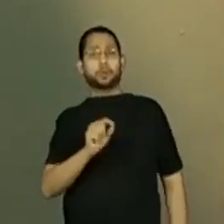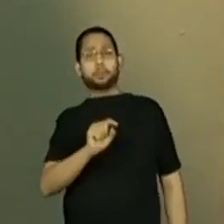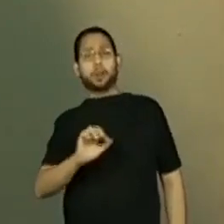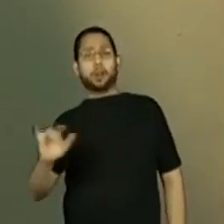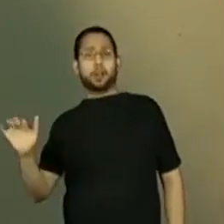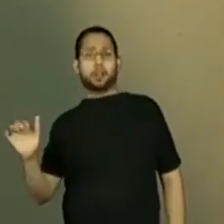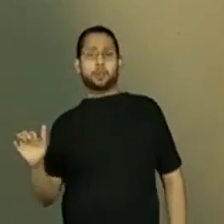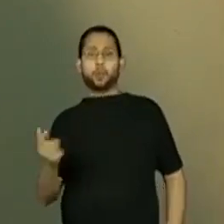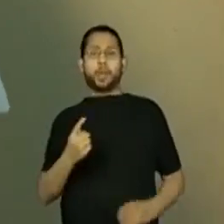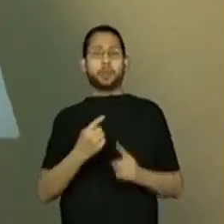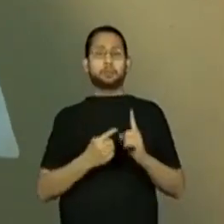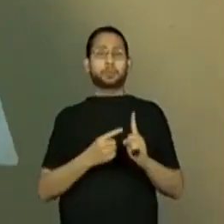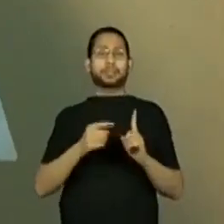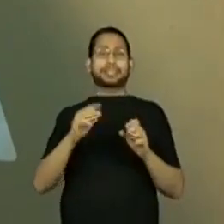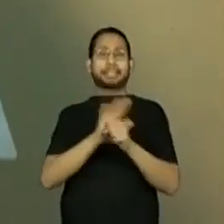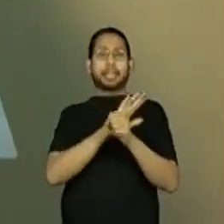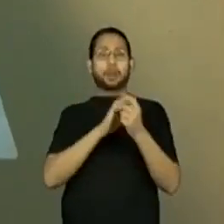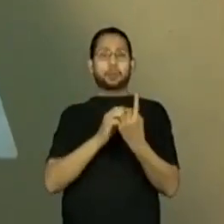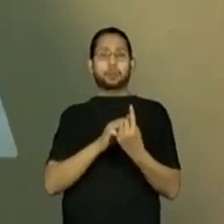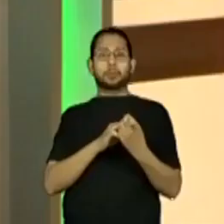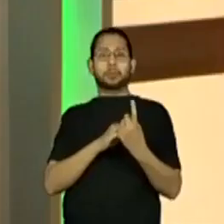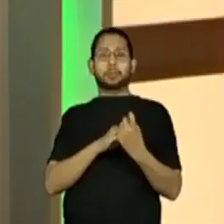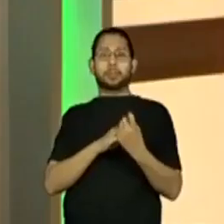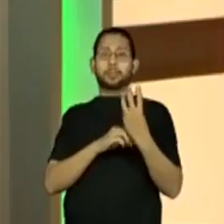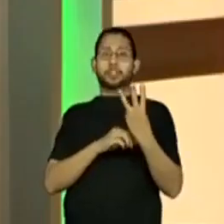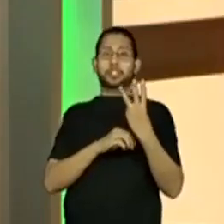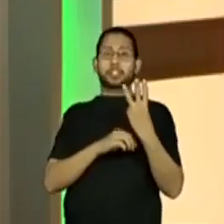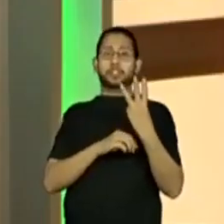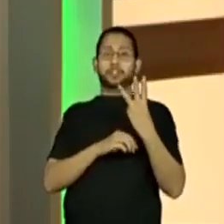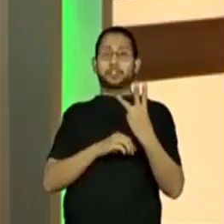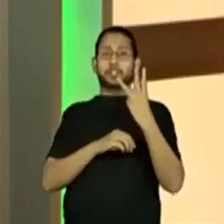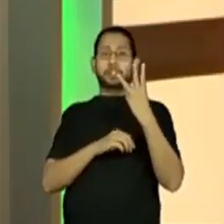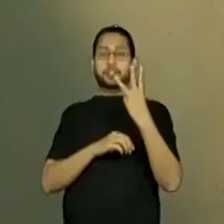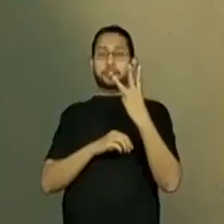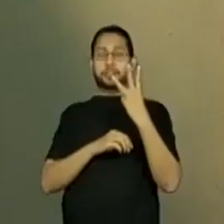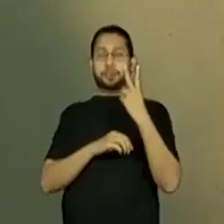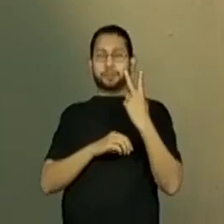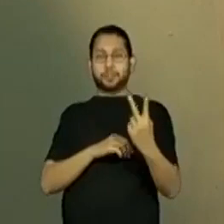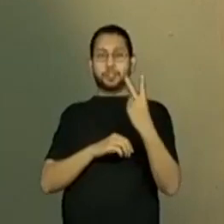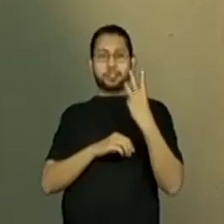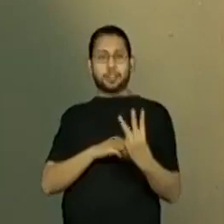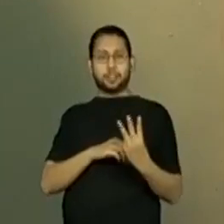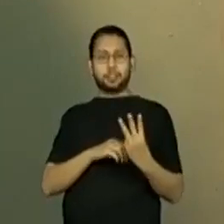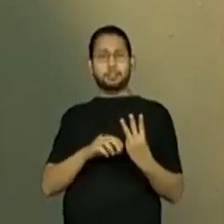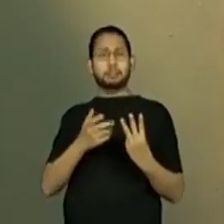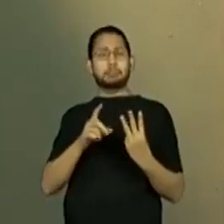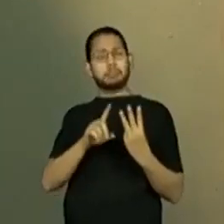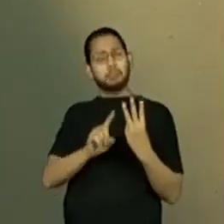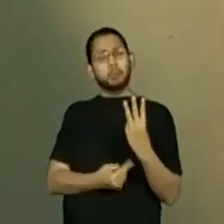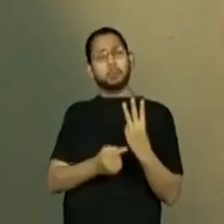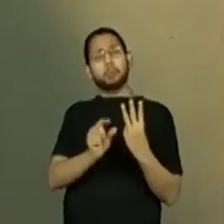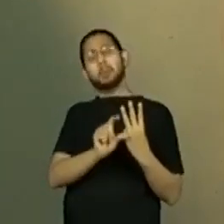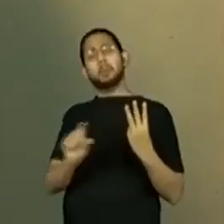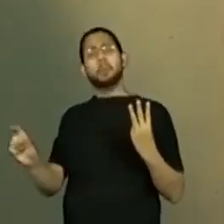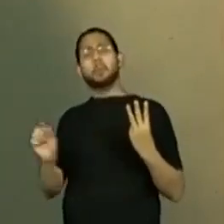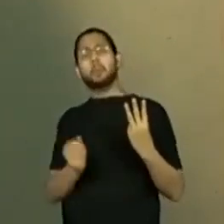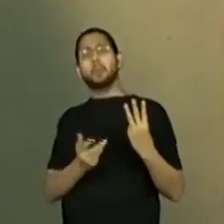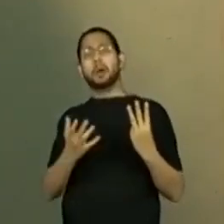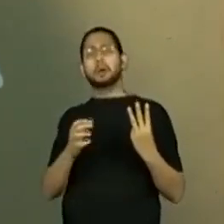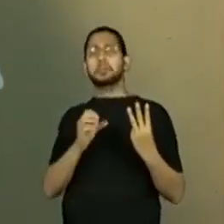número inteiro. Se fosse um número inteiro, seria 23, Exatamente. né? Esses quebrados aí dá em torno do